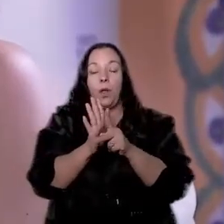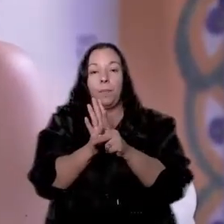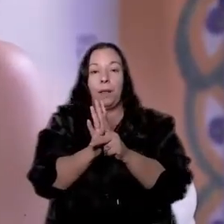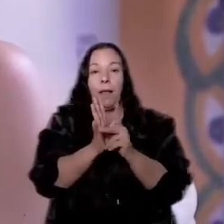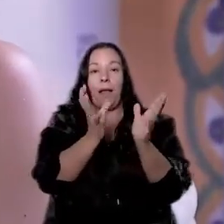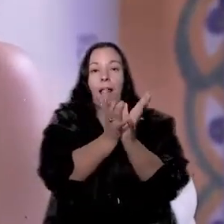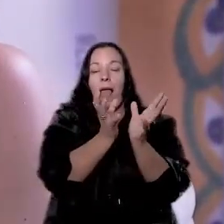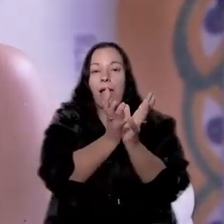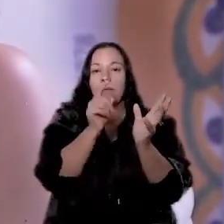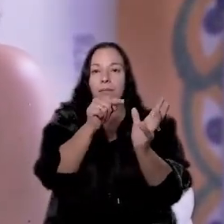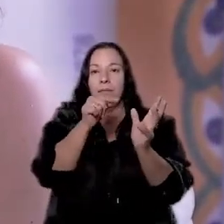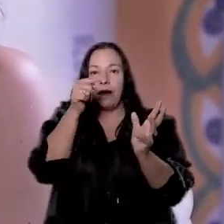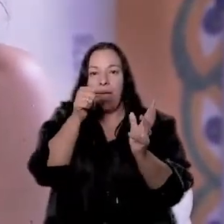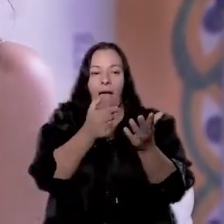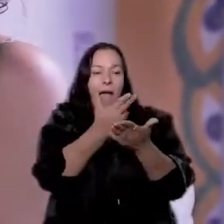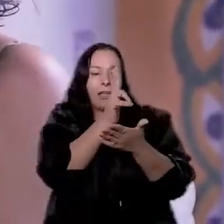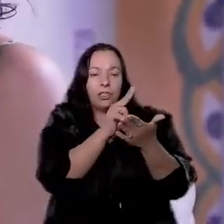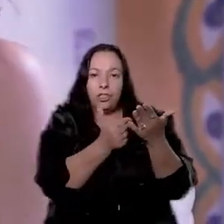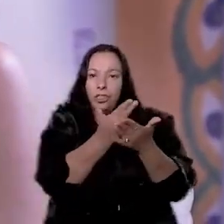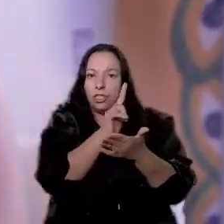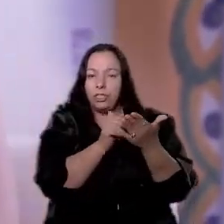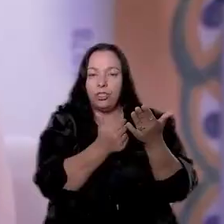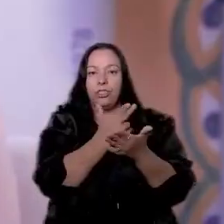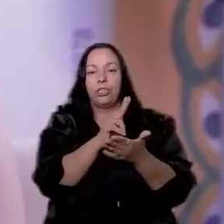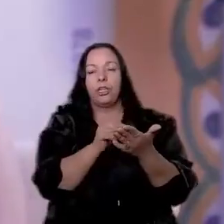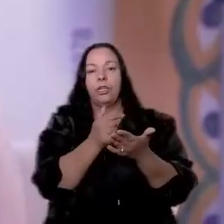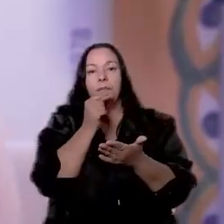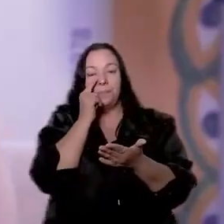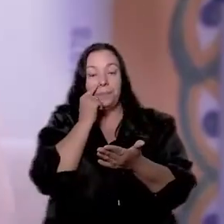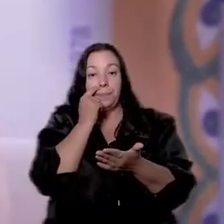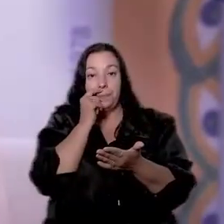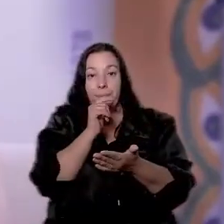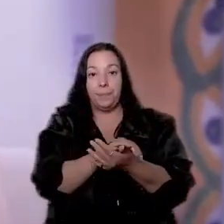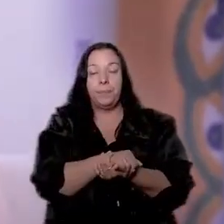artística, sempre houve e foi se agravando de um tempo para